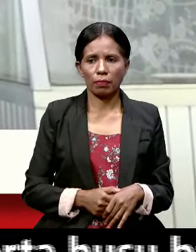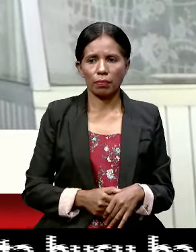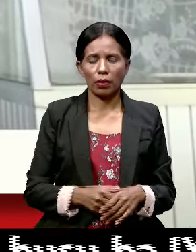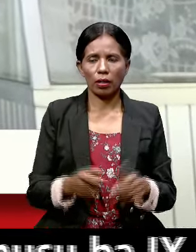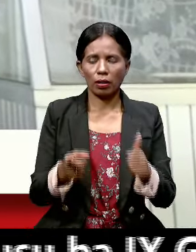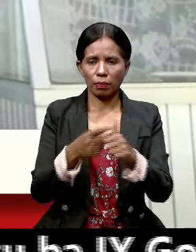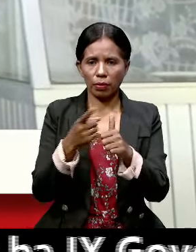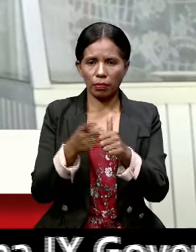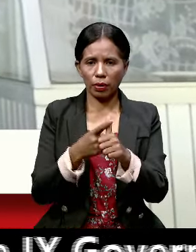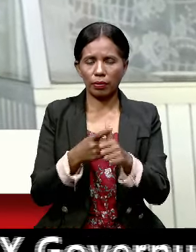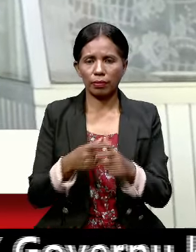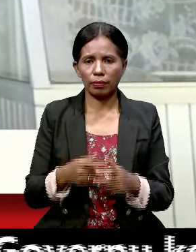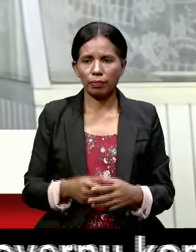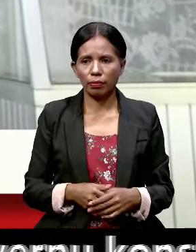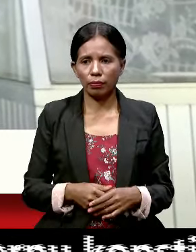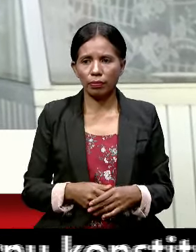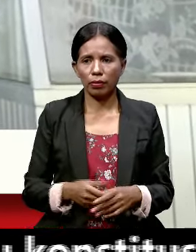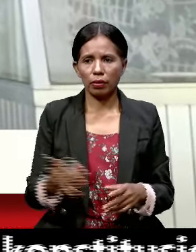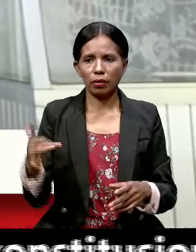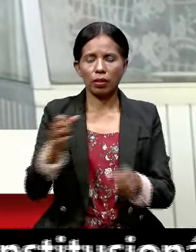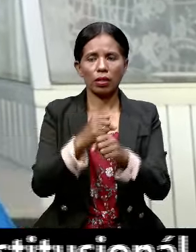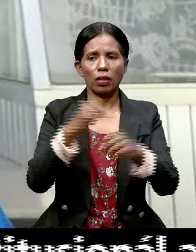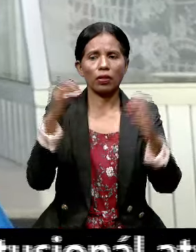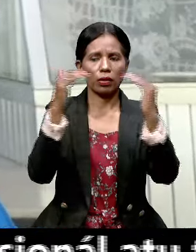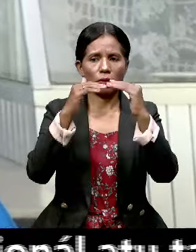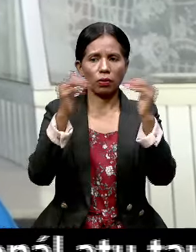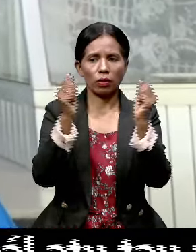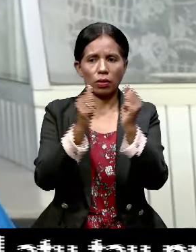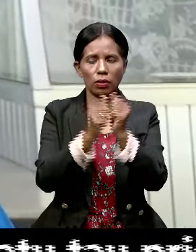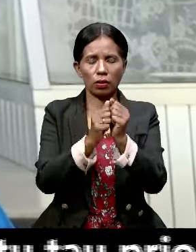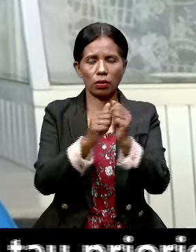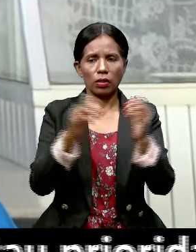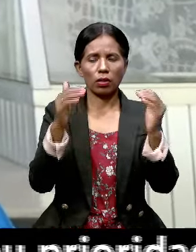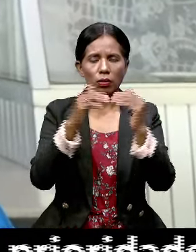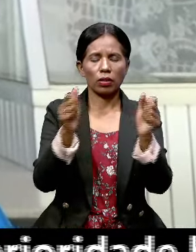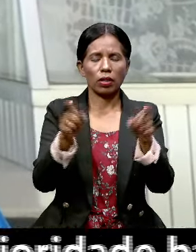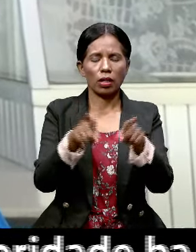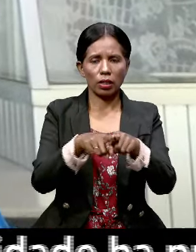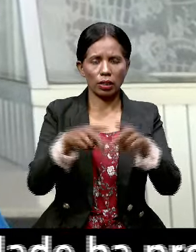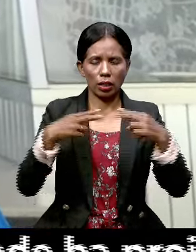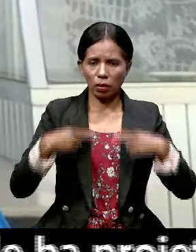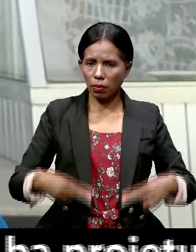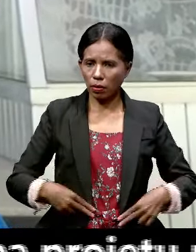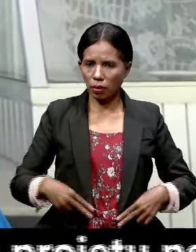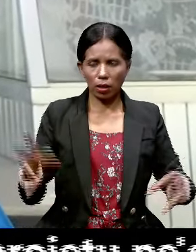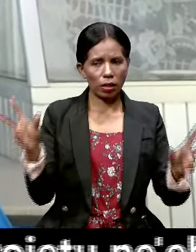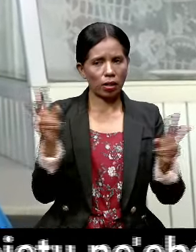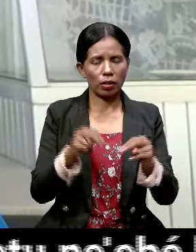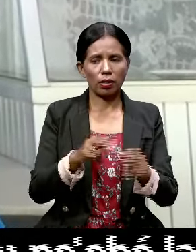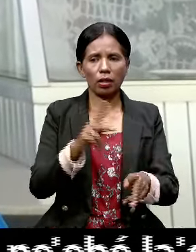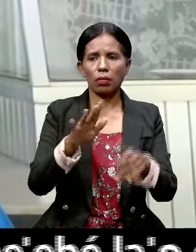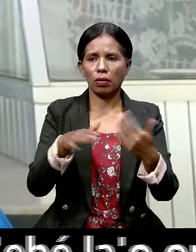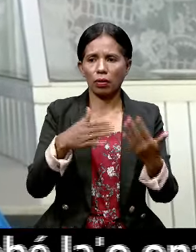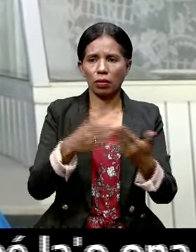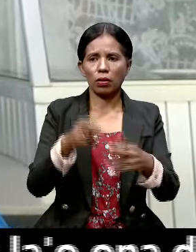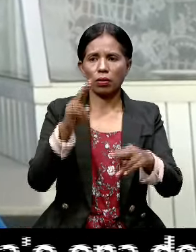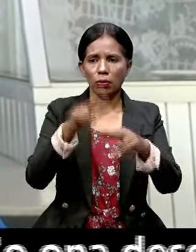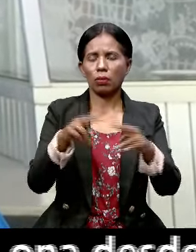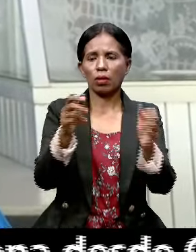primeiro, se há um diálogo do diálogo do dar humano, vale. Como dar? Tu